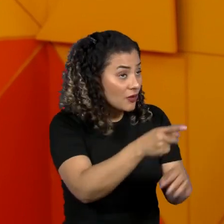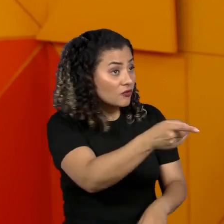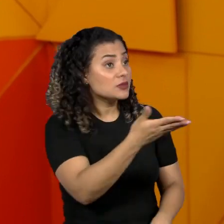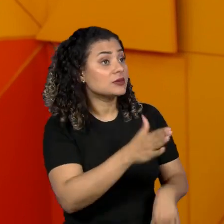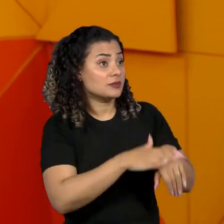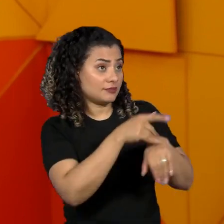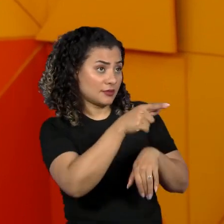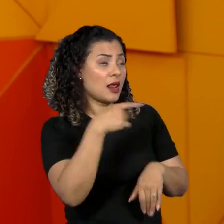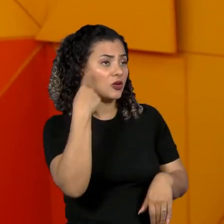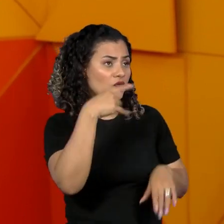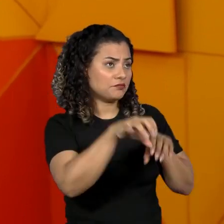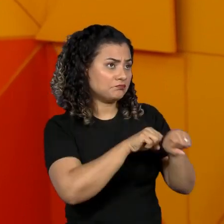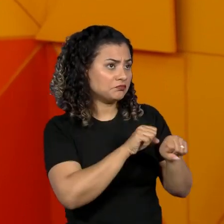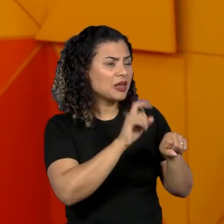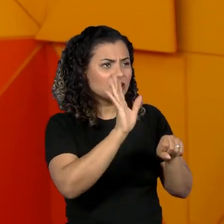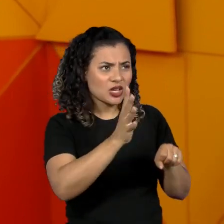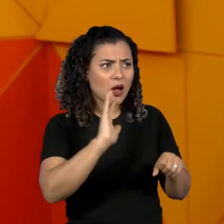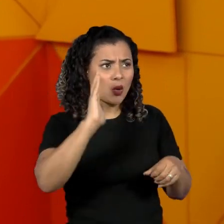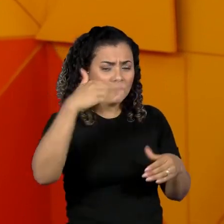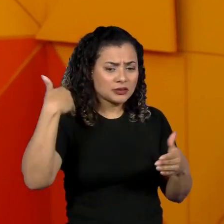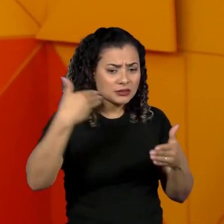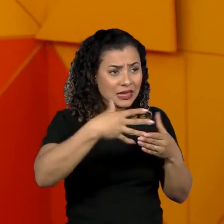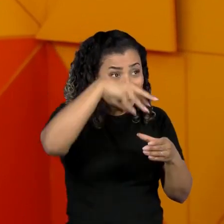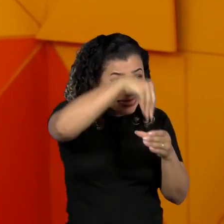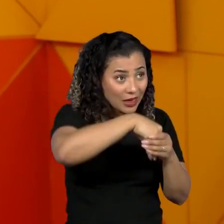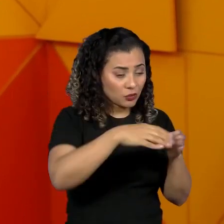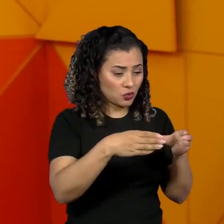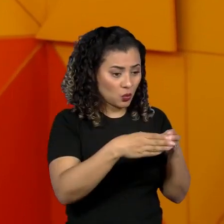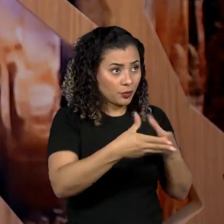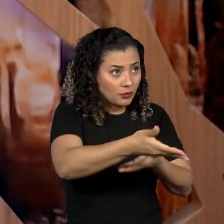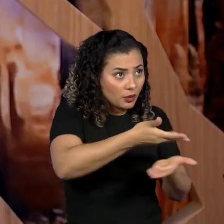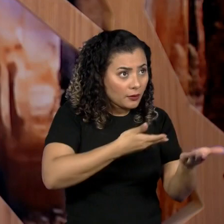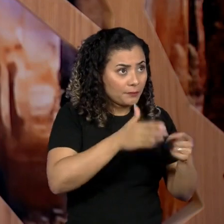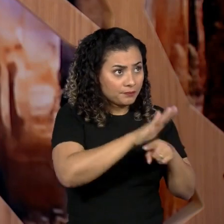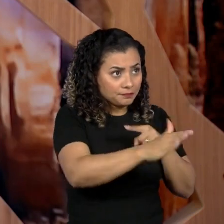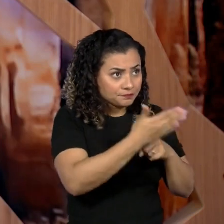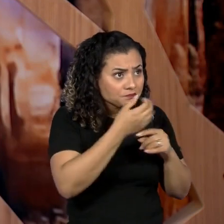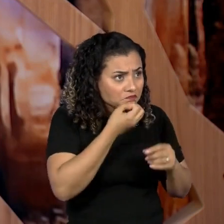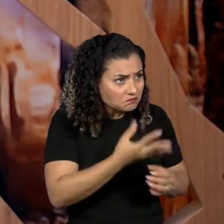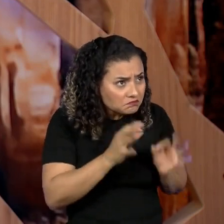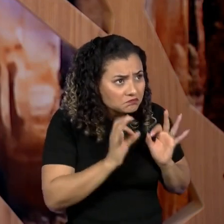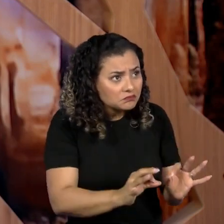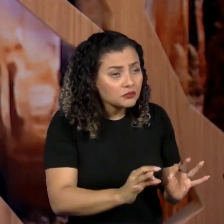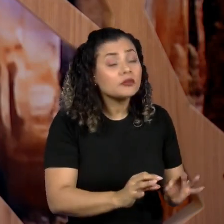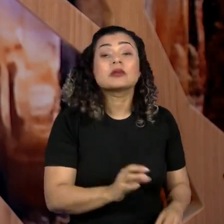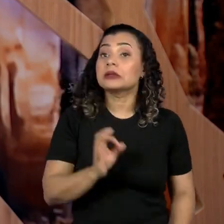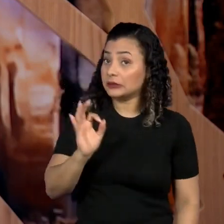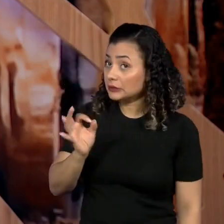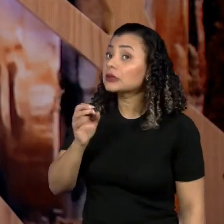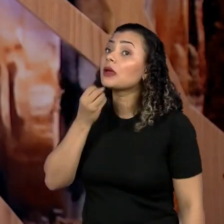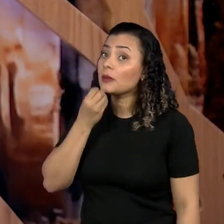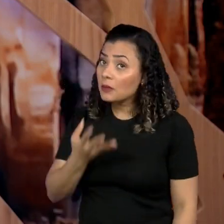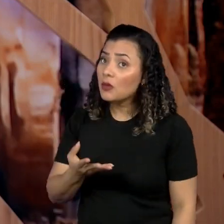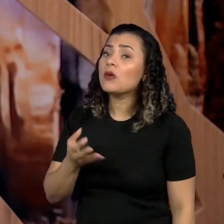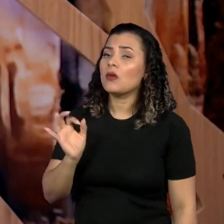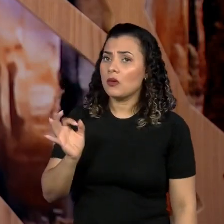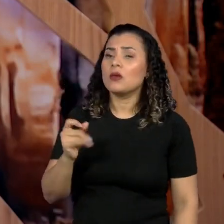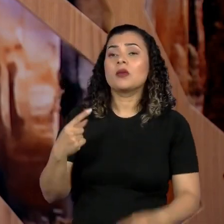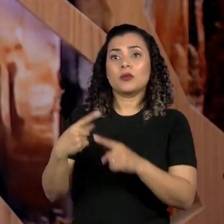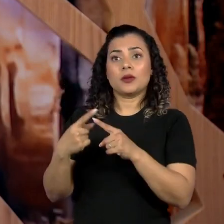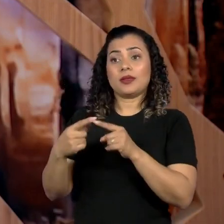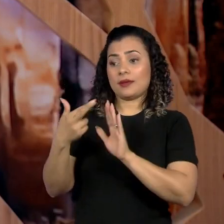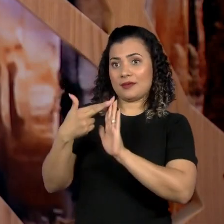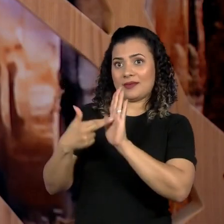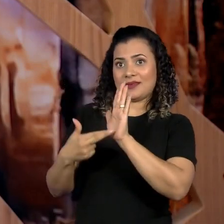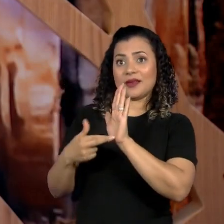advogada, isso vem funcionando dentro do cooperativismo? Sim, funciona muito bem, até porque esses princípios,